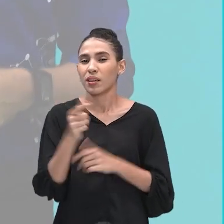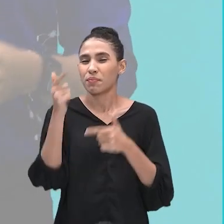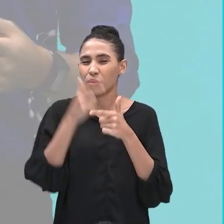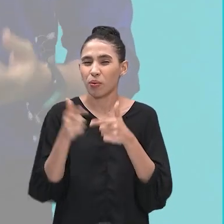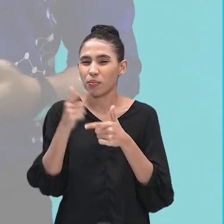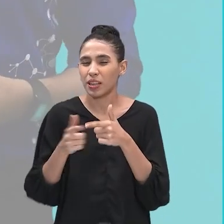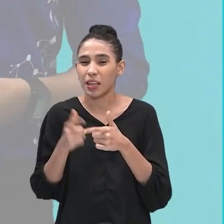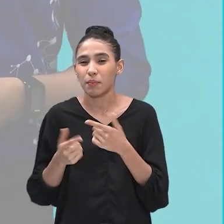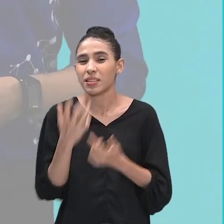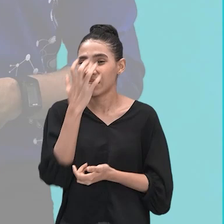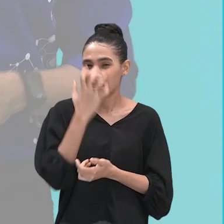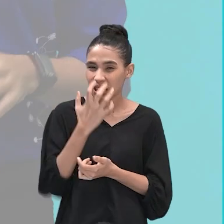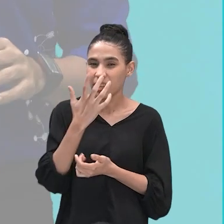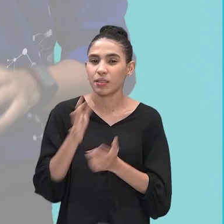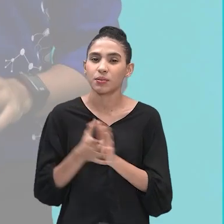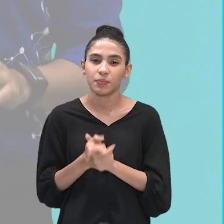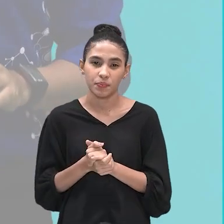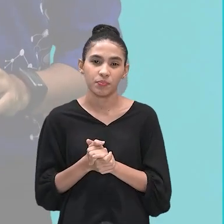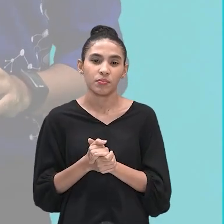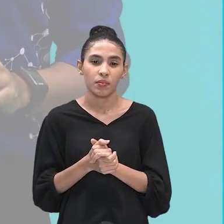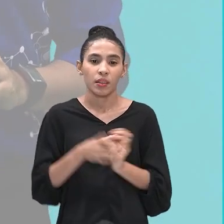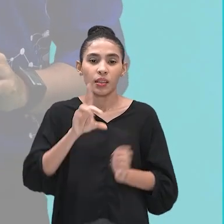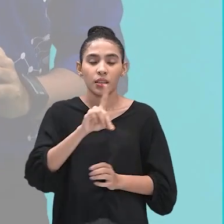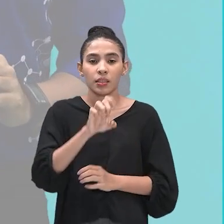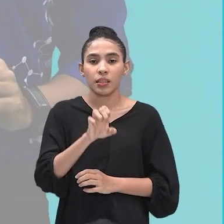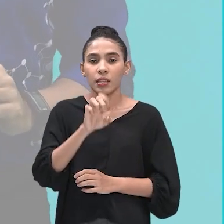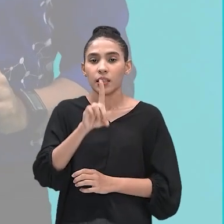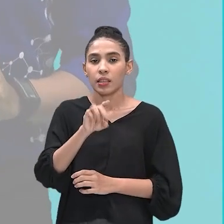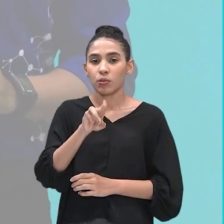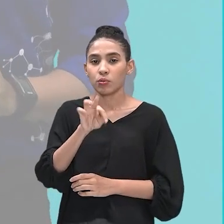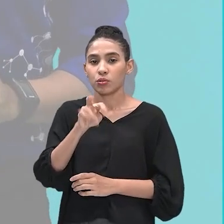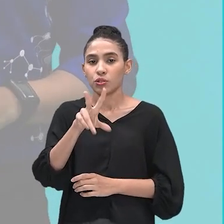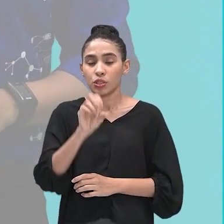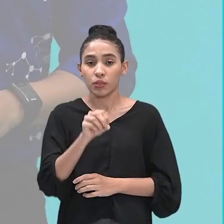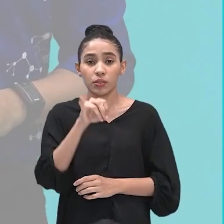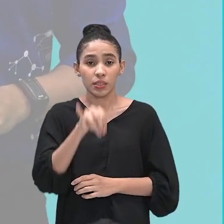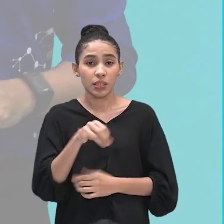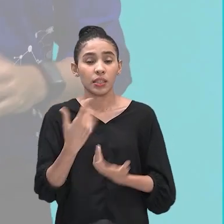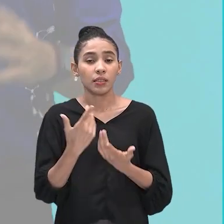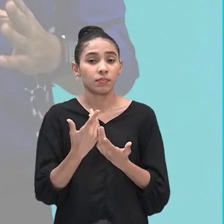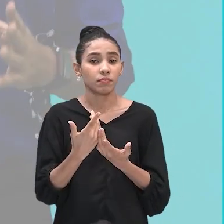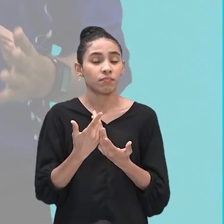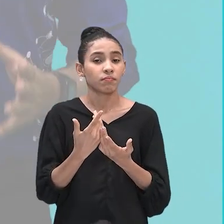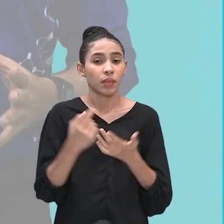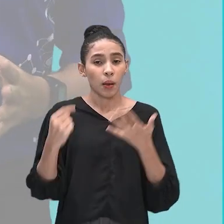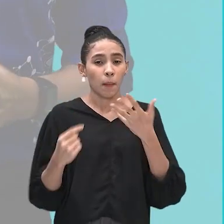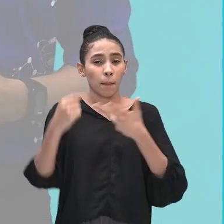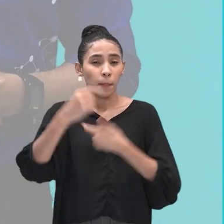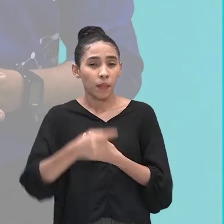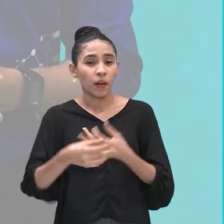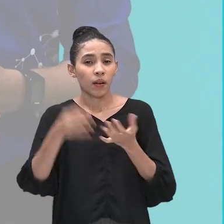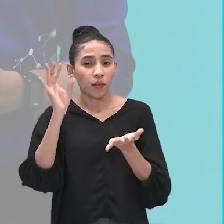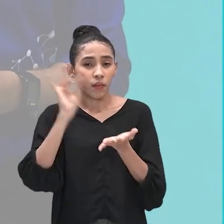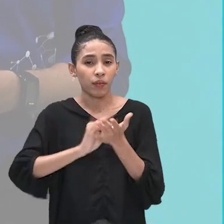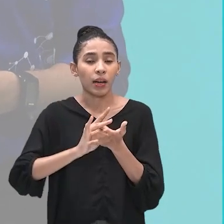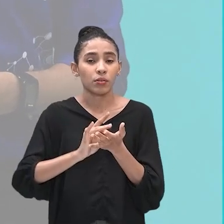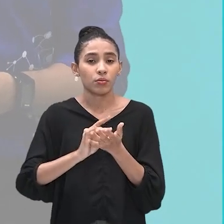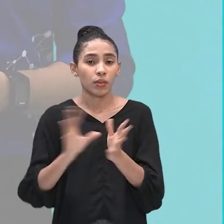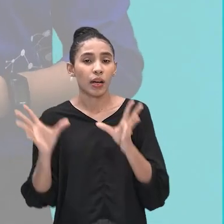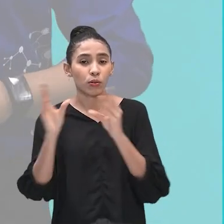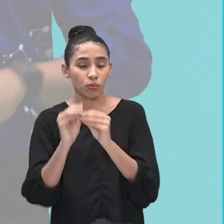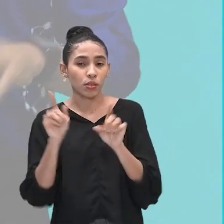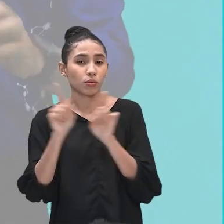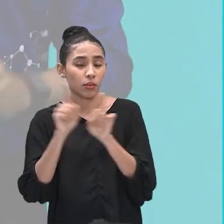né? Um argumento dedutivo é aquele que, se as premissas forem verdadeiras, a conclusão também será